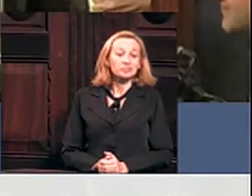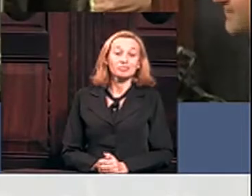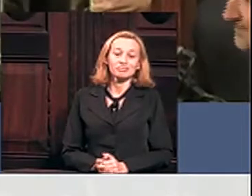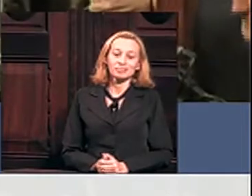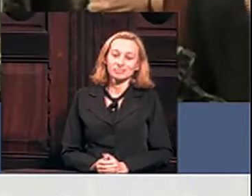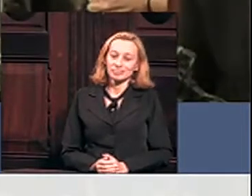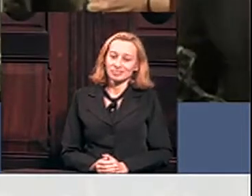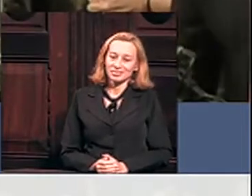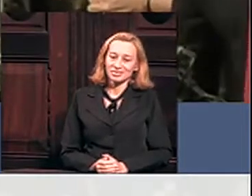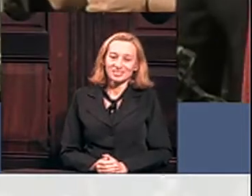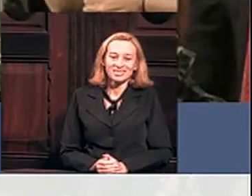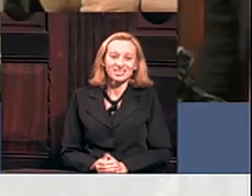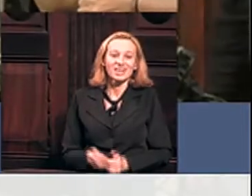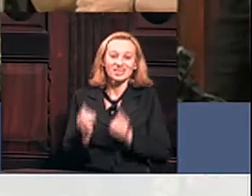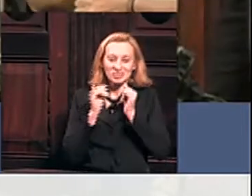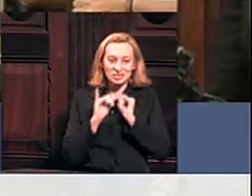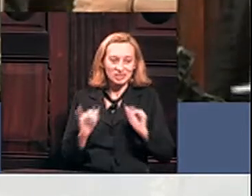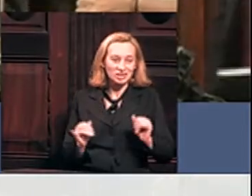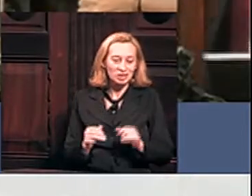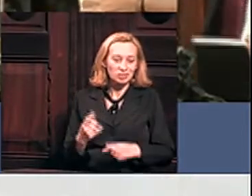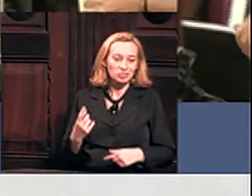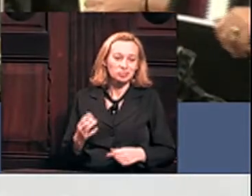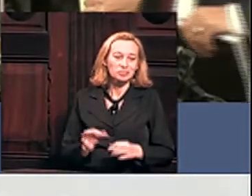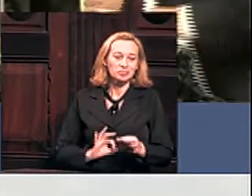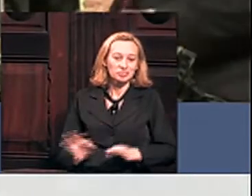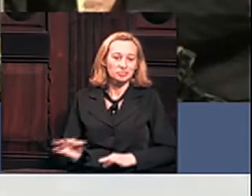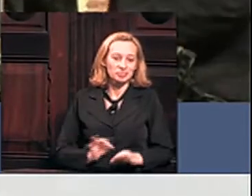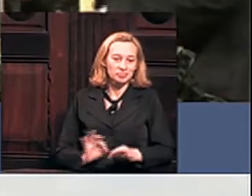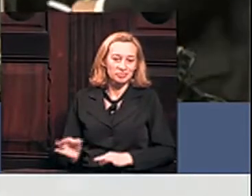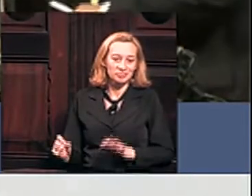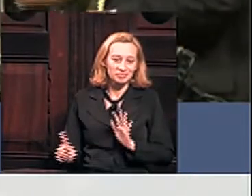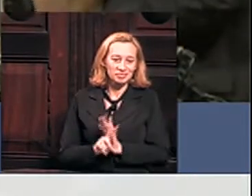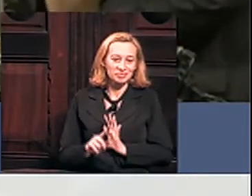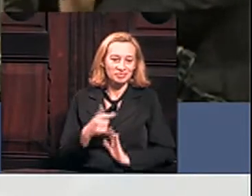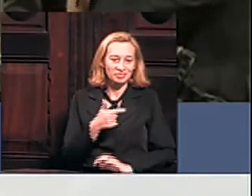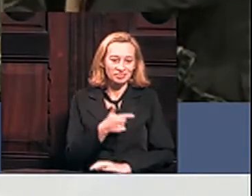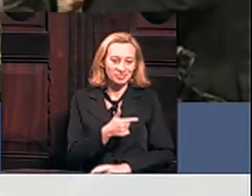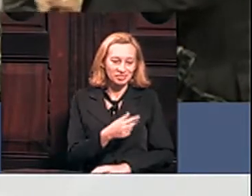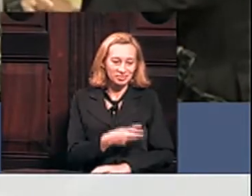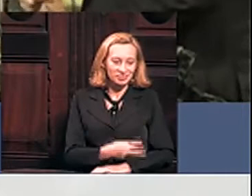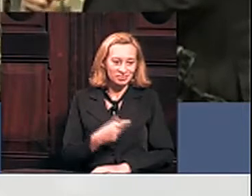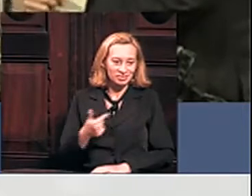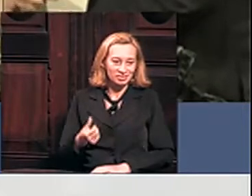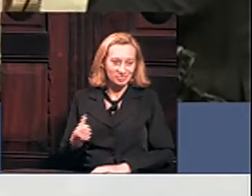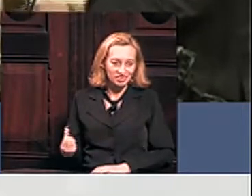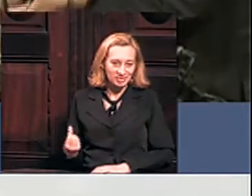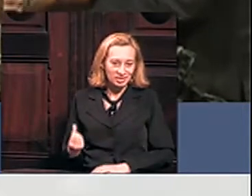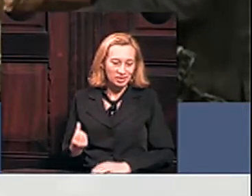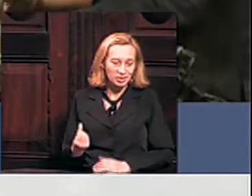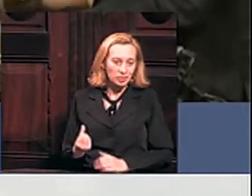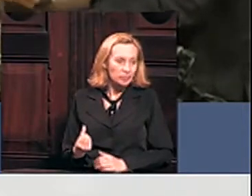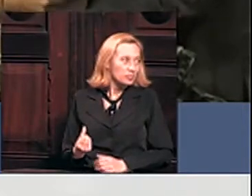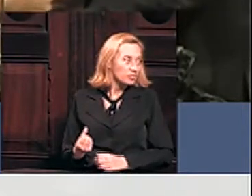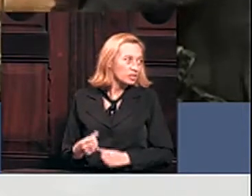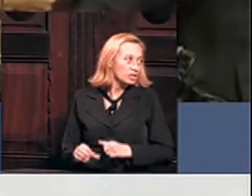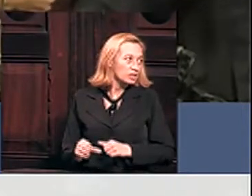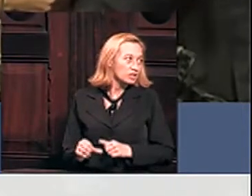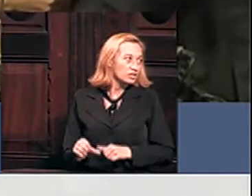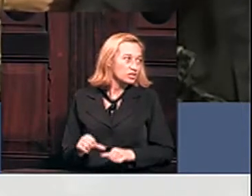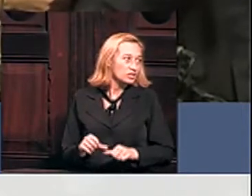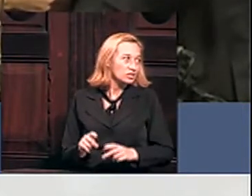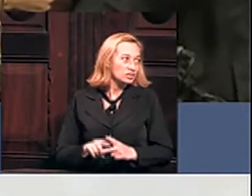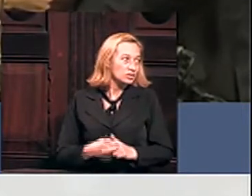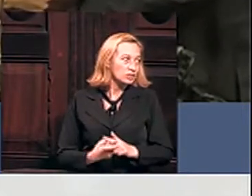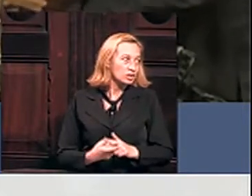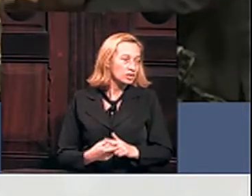né? Anuncio o projeto de lei 316-A/2015, autoria do deputado Carlos Mink, redação final, que modifica a lei 5.502,